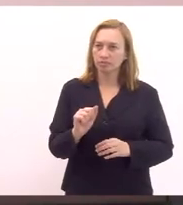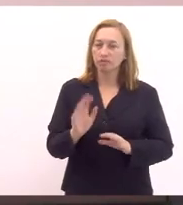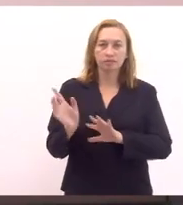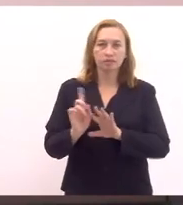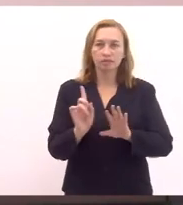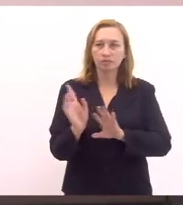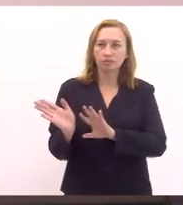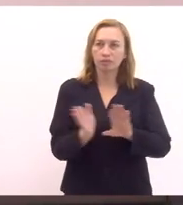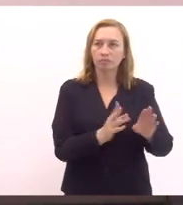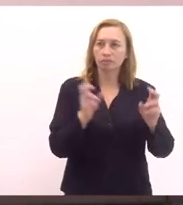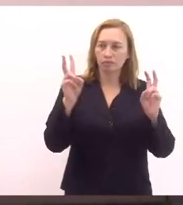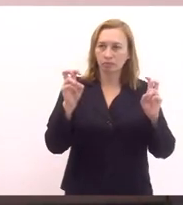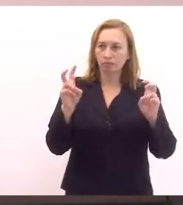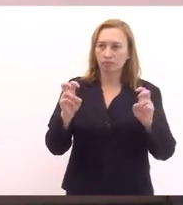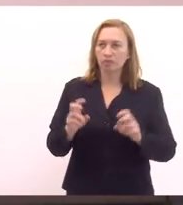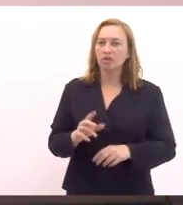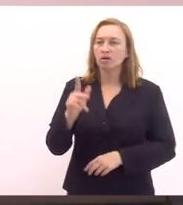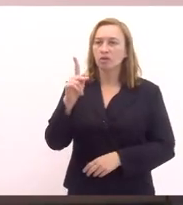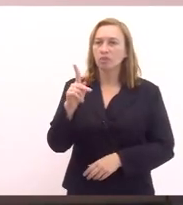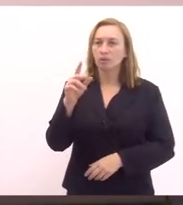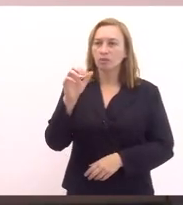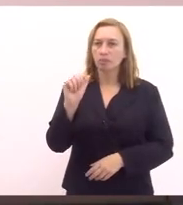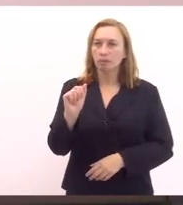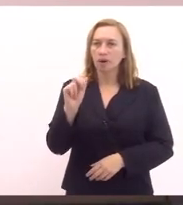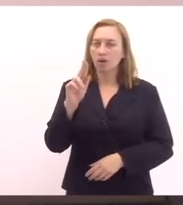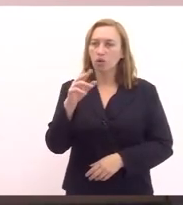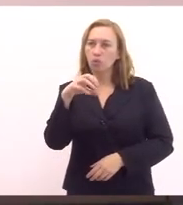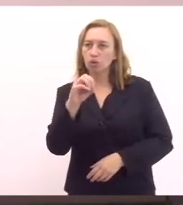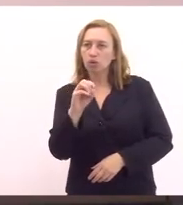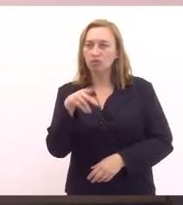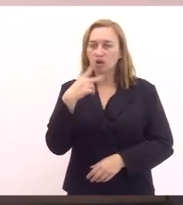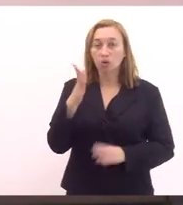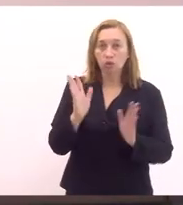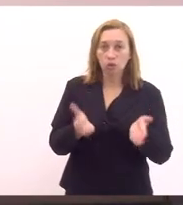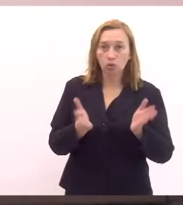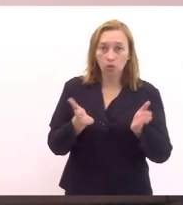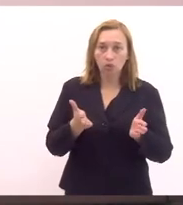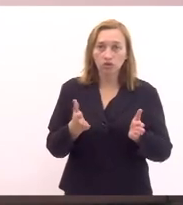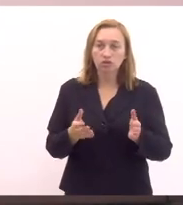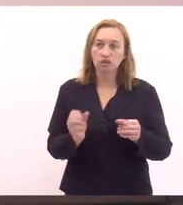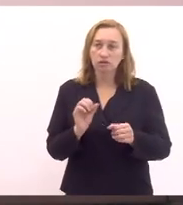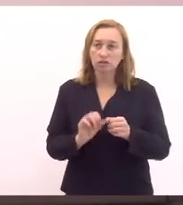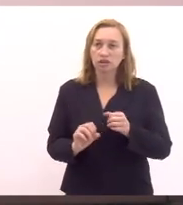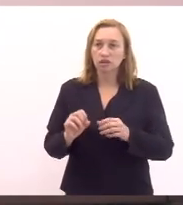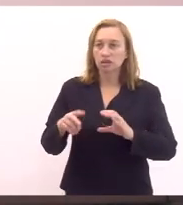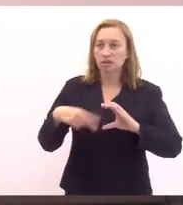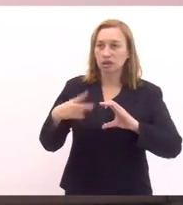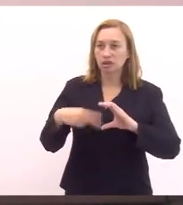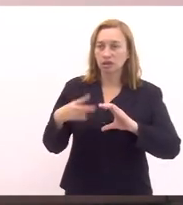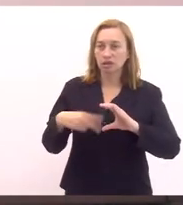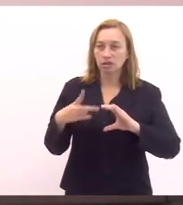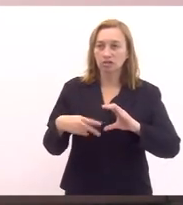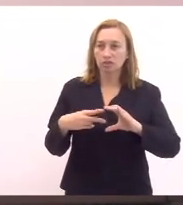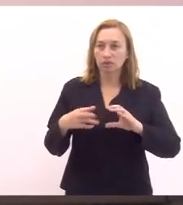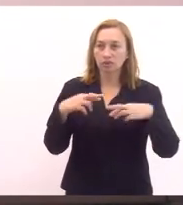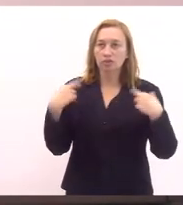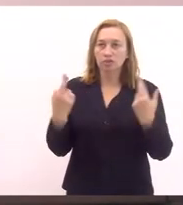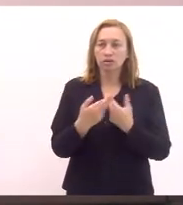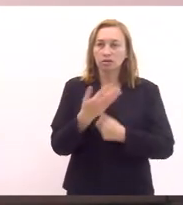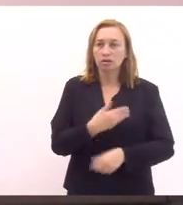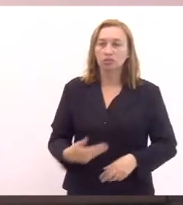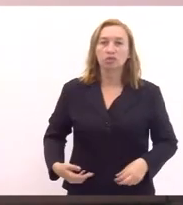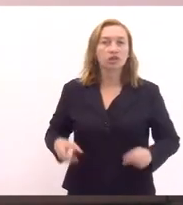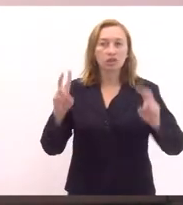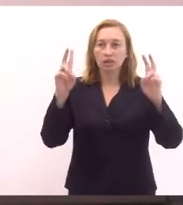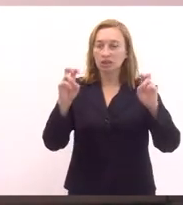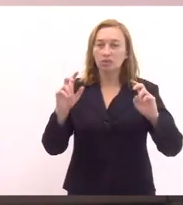isso não é o ponto o ponto é que o Paulo Pinheiro disse que hoje está realizando na Câmara um audiência pública sobre